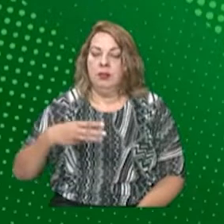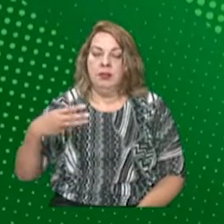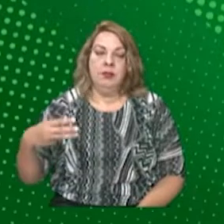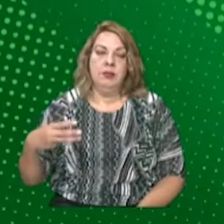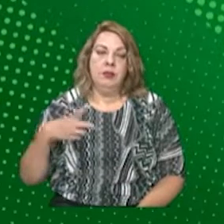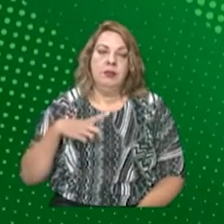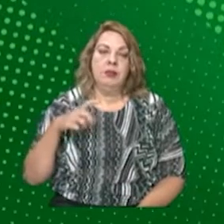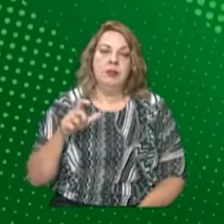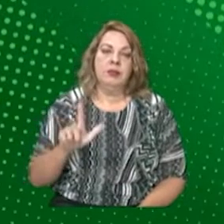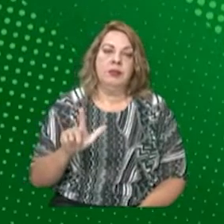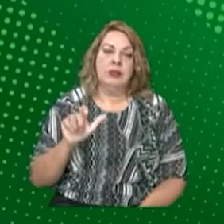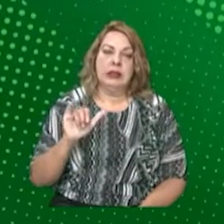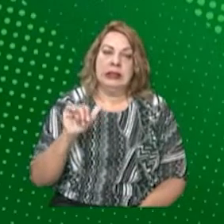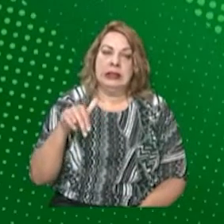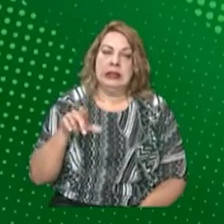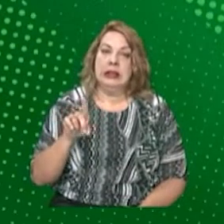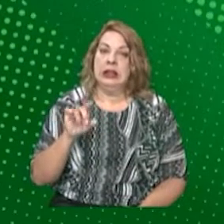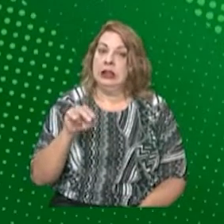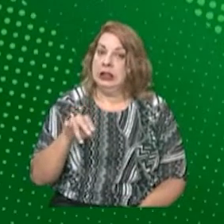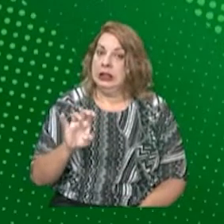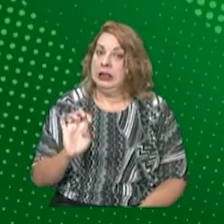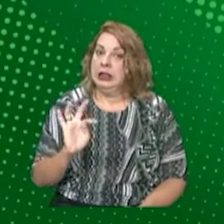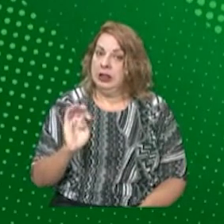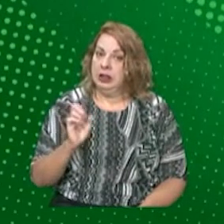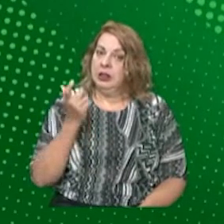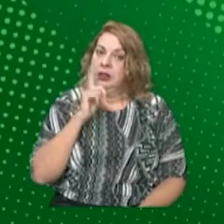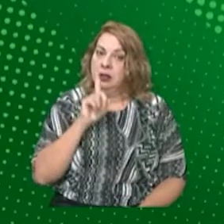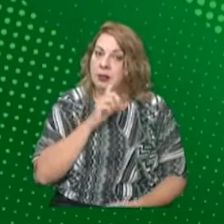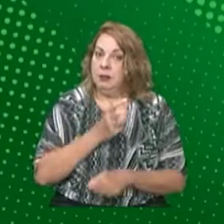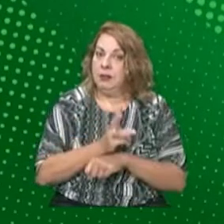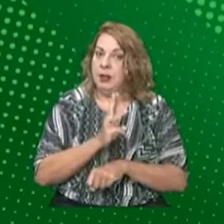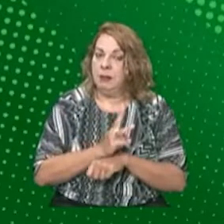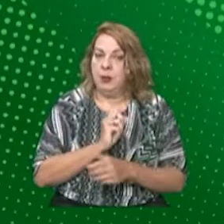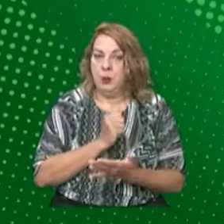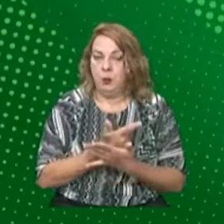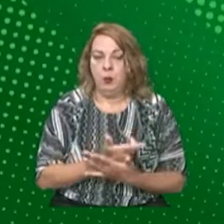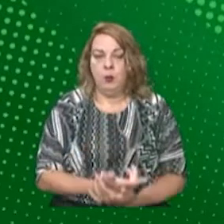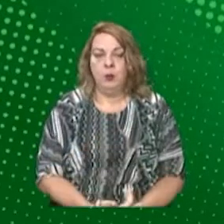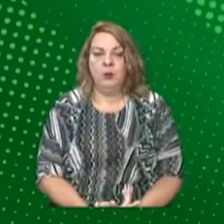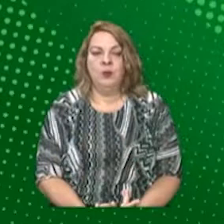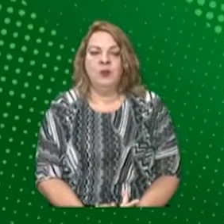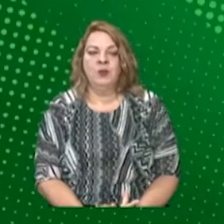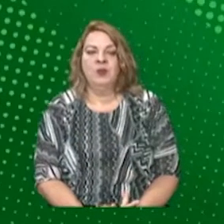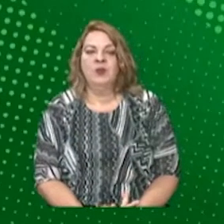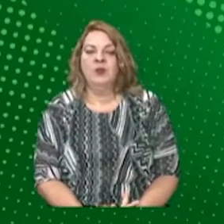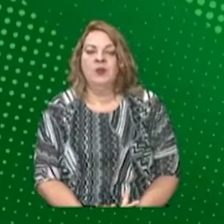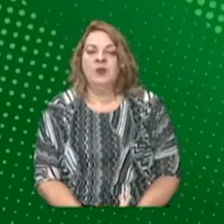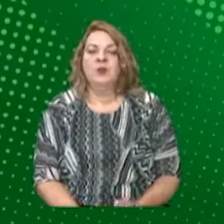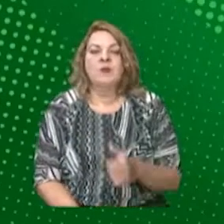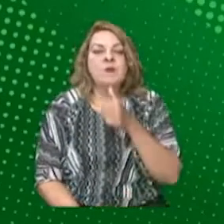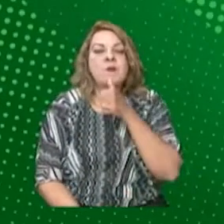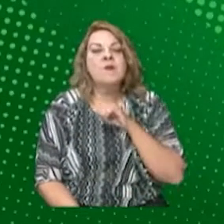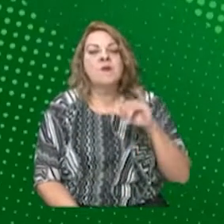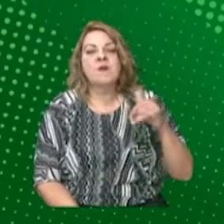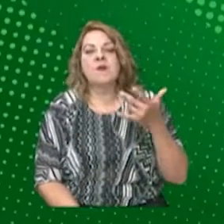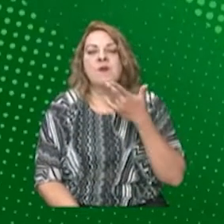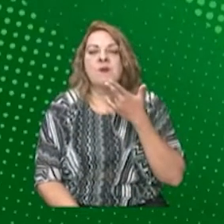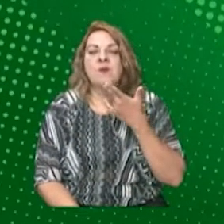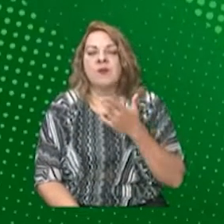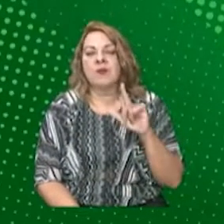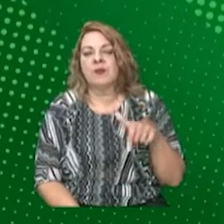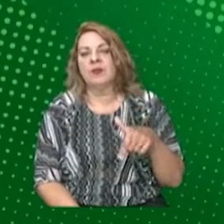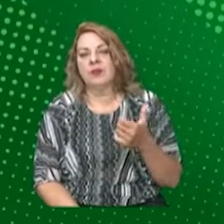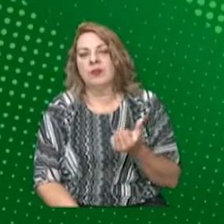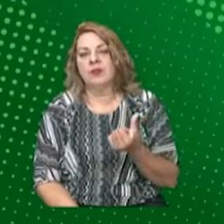350033. A Lindinete aqui de Aracaju. Sim. Ganhou pelo WhatsApp, adquiriu pelo WhatsApp e levou. Olha que bacana, quem também tá